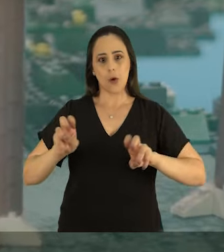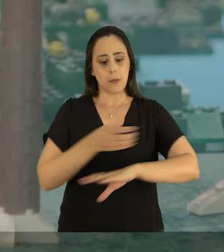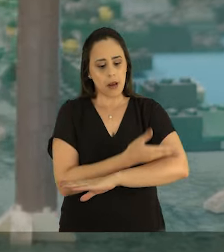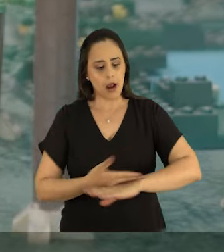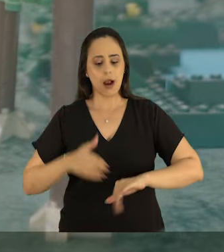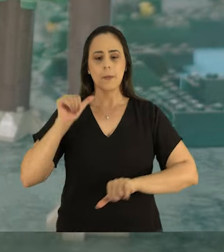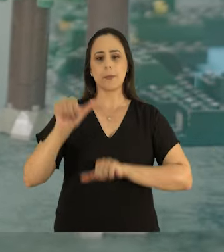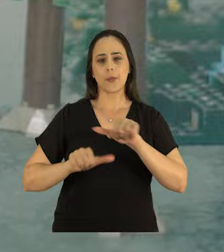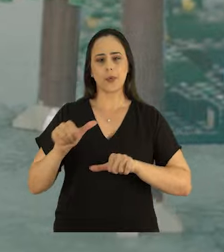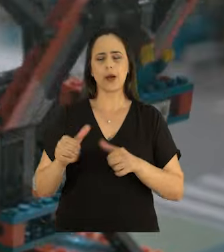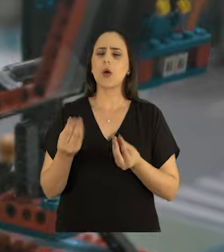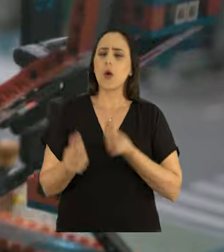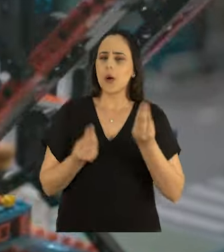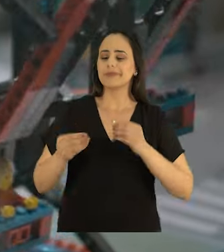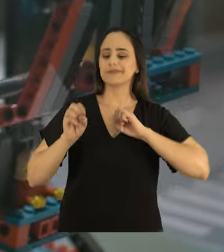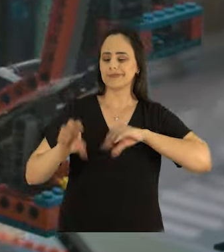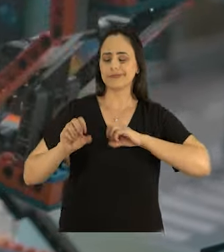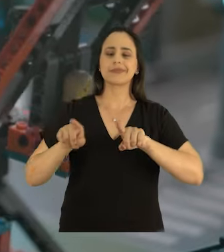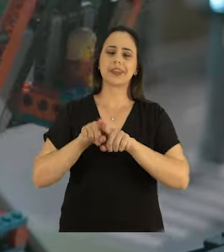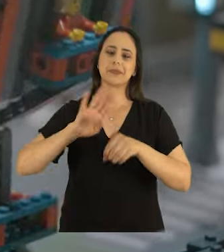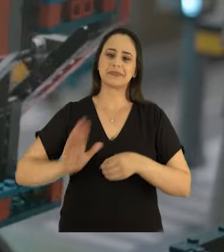educação e da sustentabilidade.